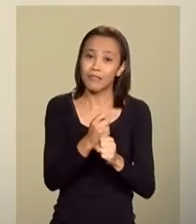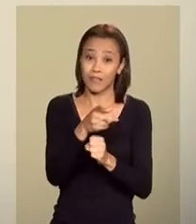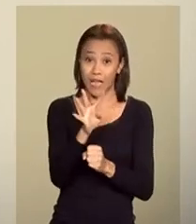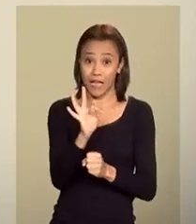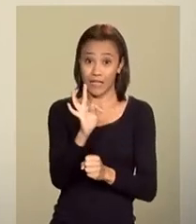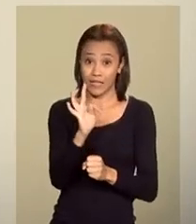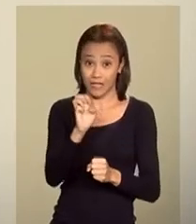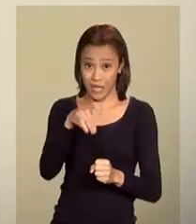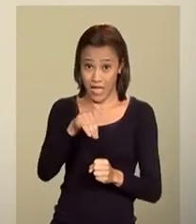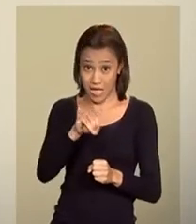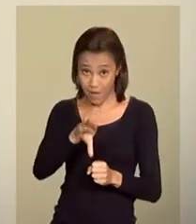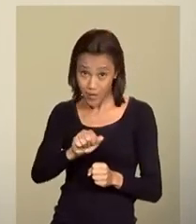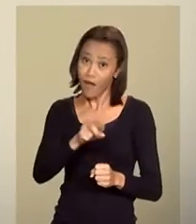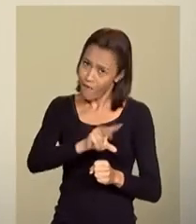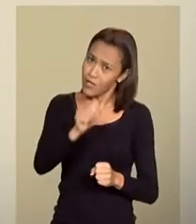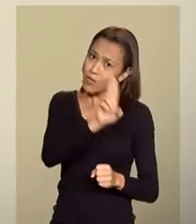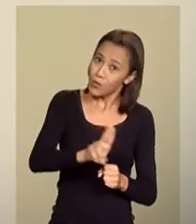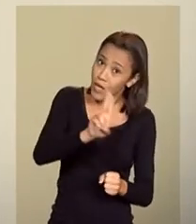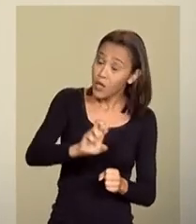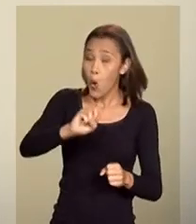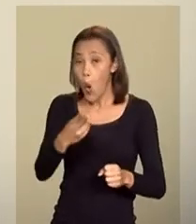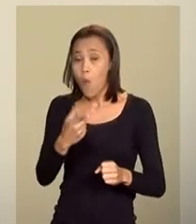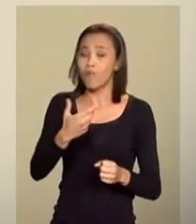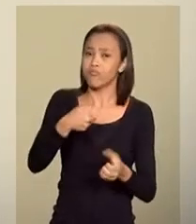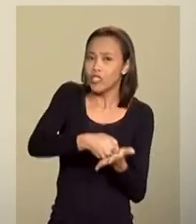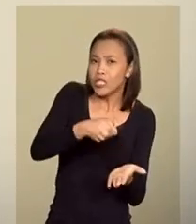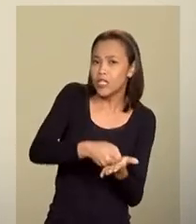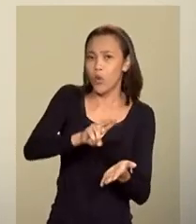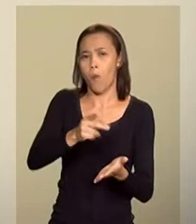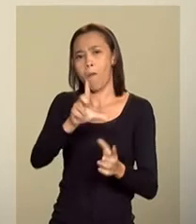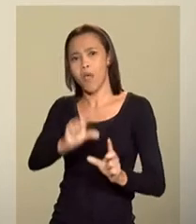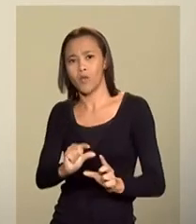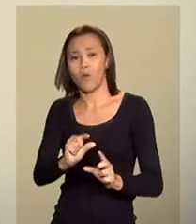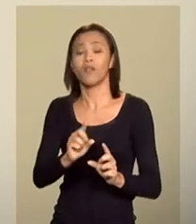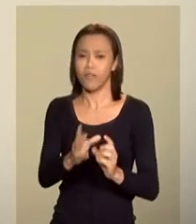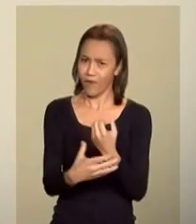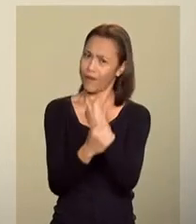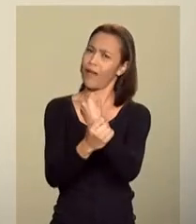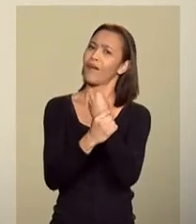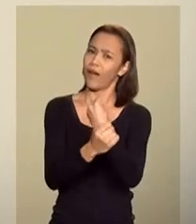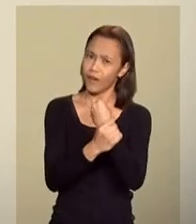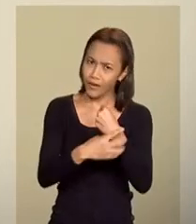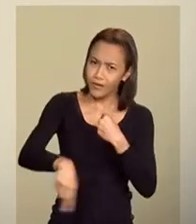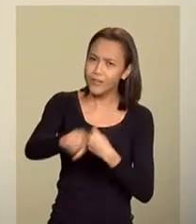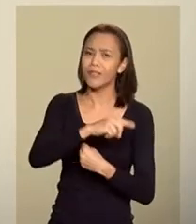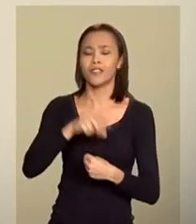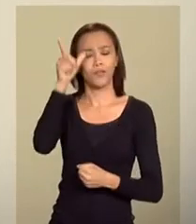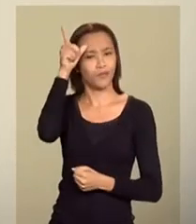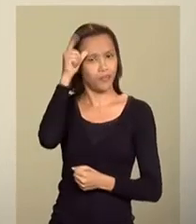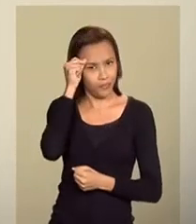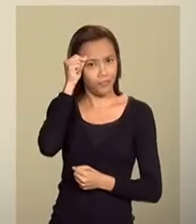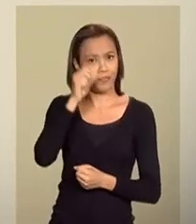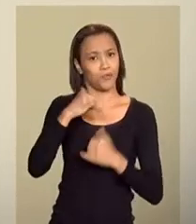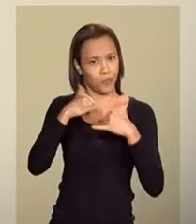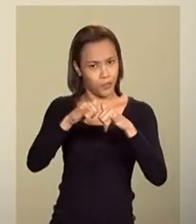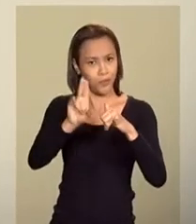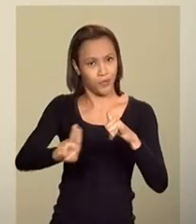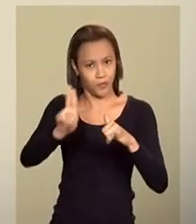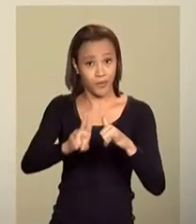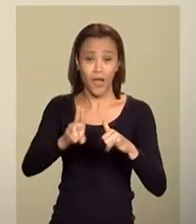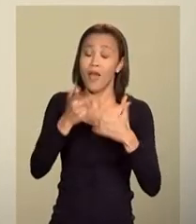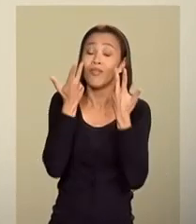térmicas são acionados com menor ou maior exigência e garantem com tranquilidade o suplemento isso é